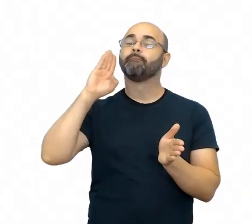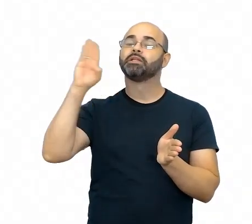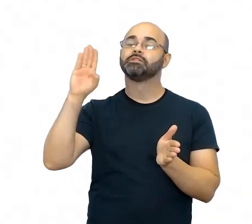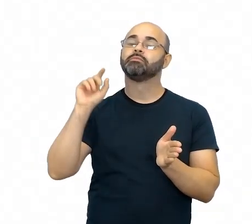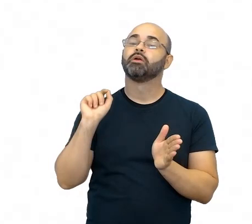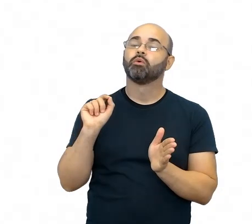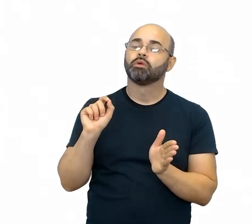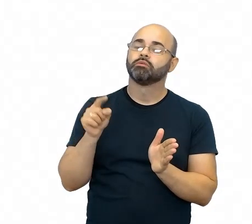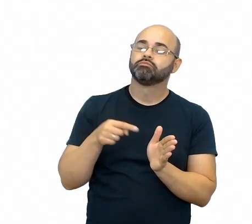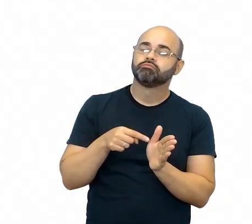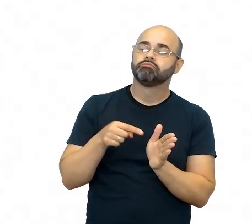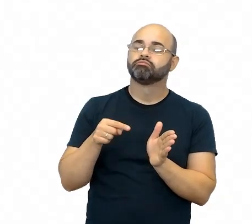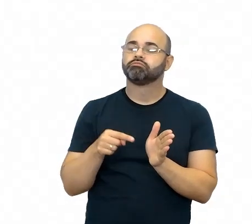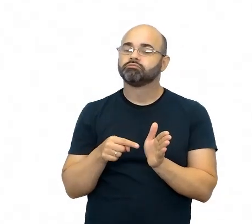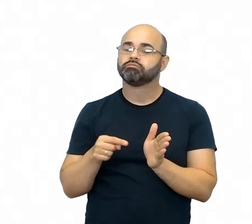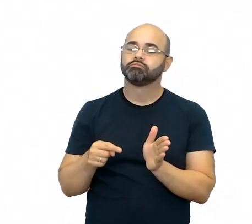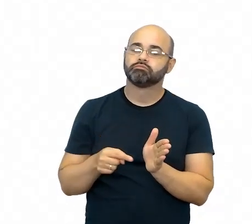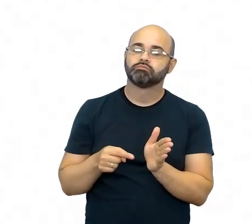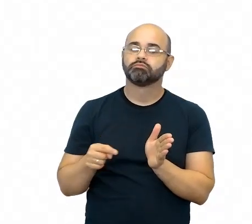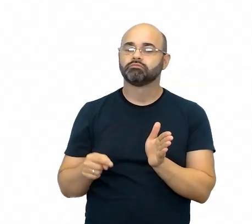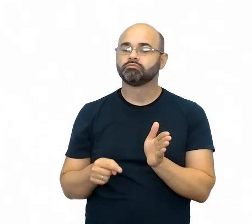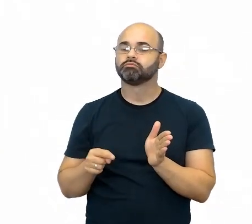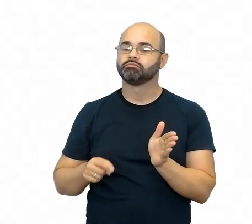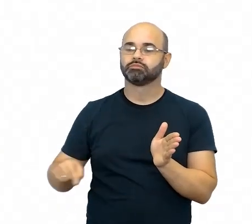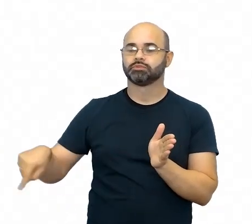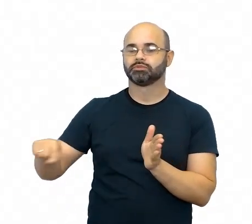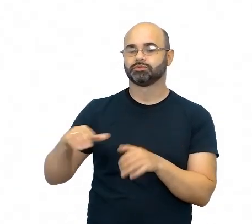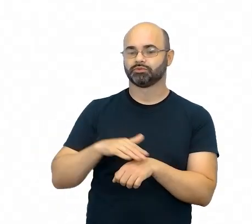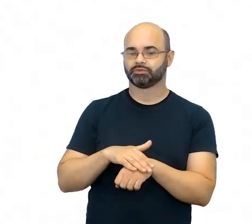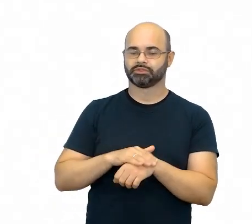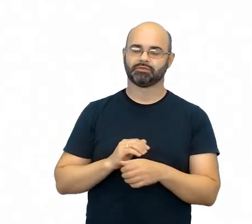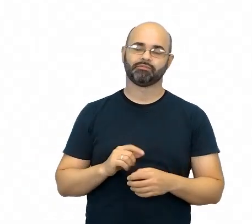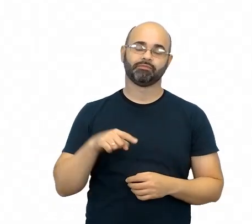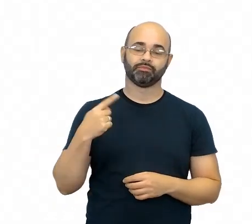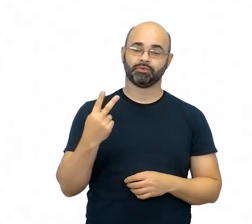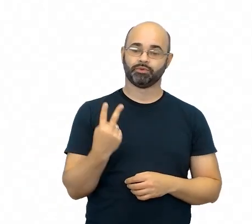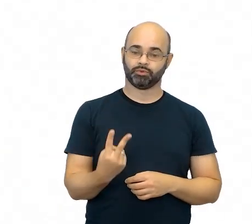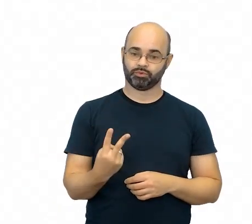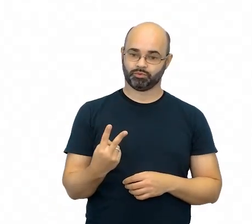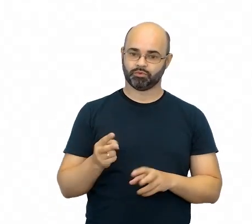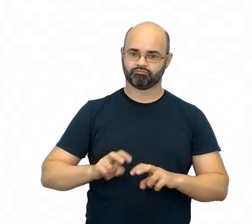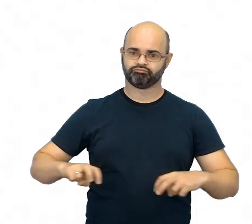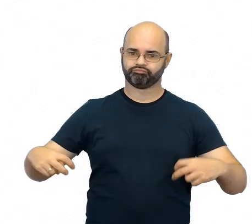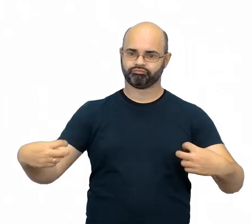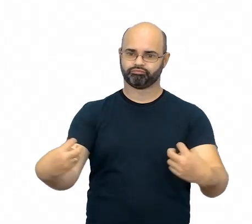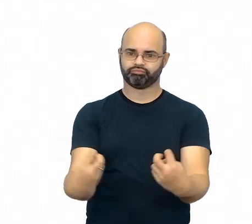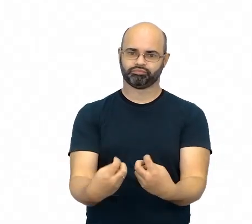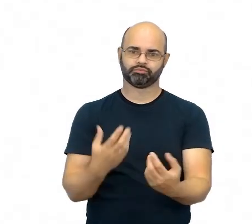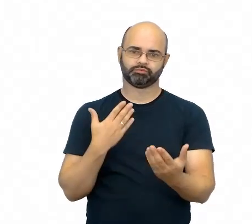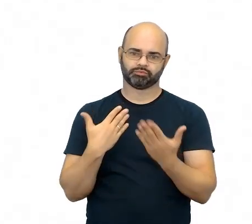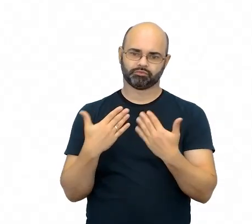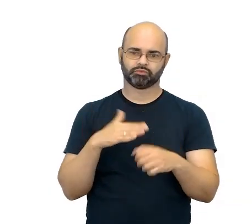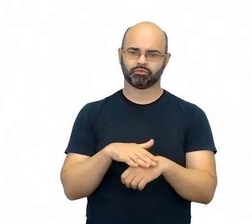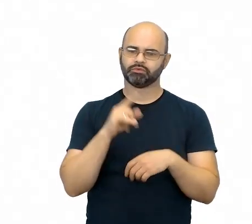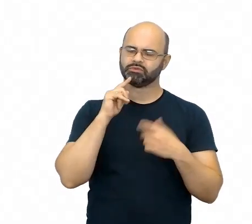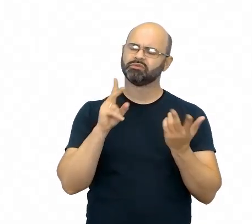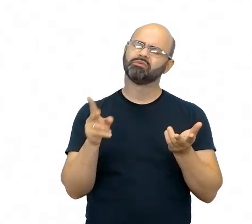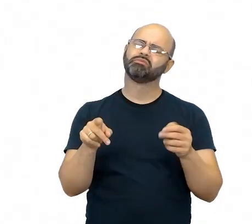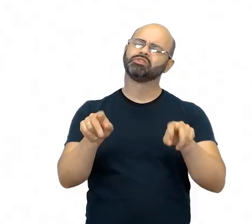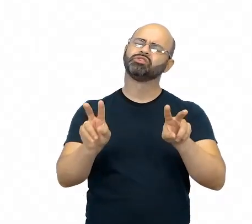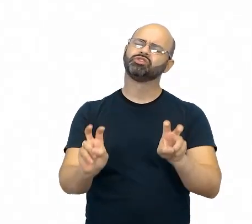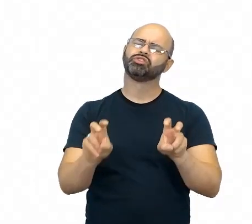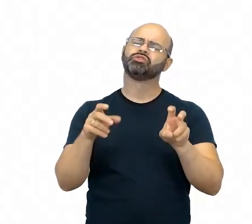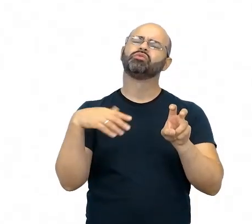é uma roda de jornal, que é compartilhar com os colegas o texto escolhido, qual o seu título, onde